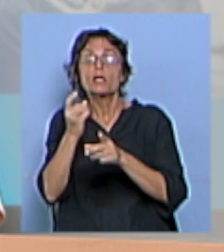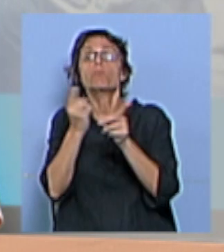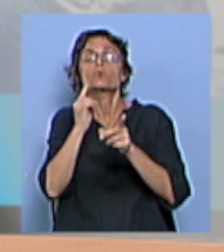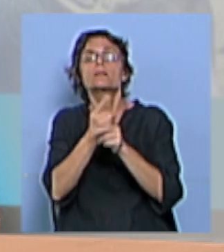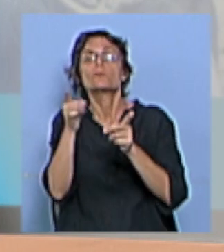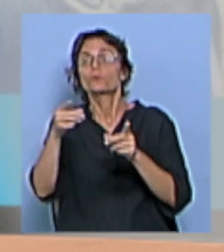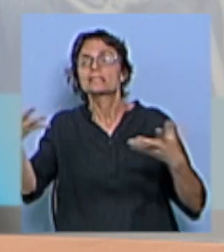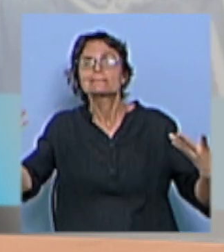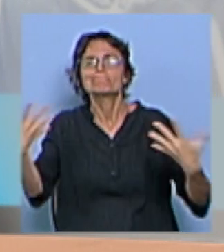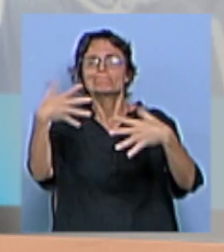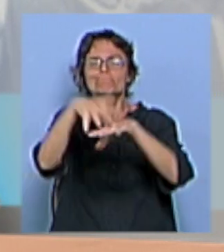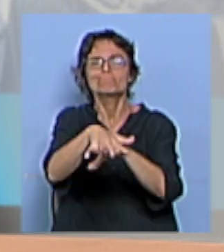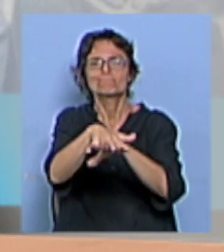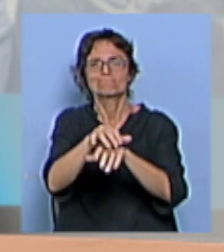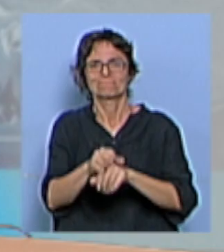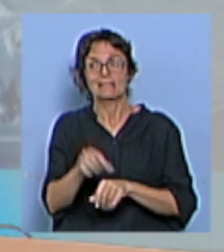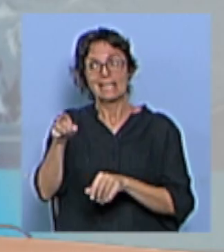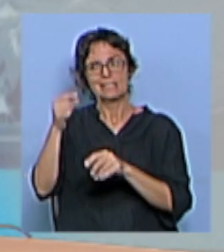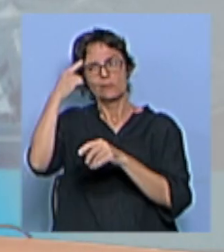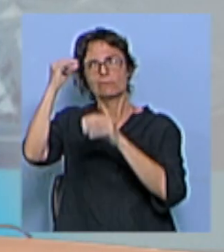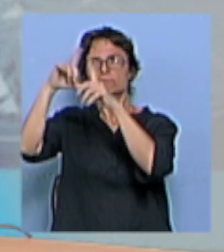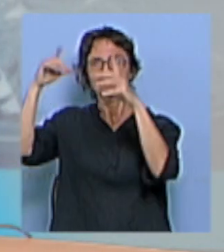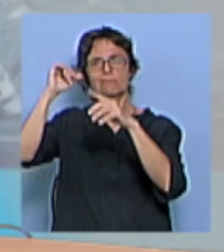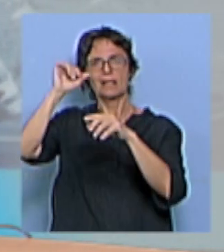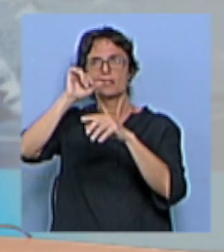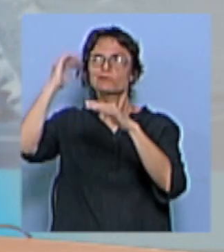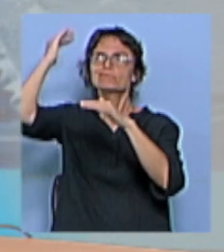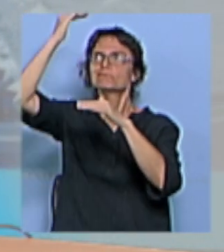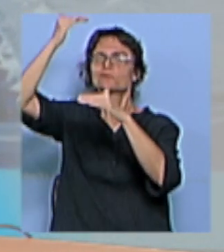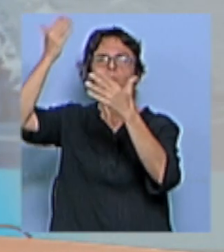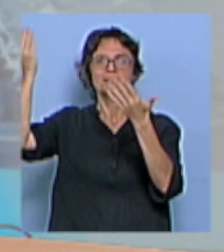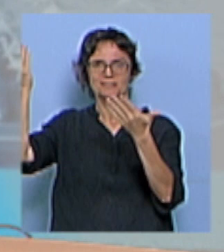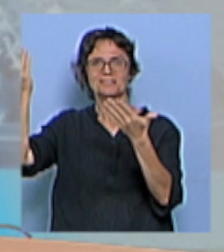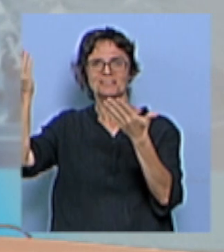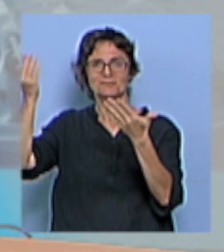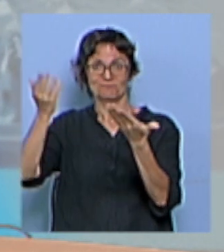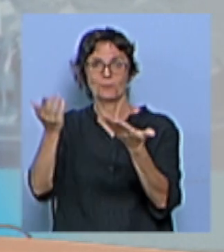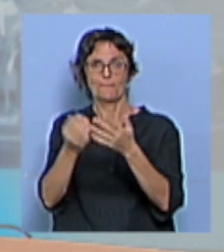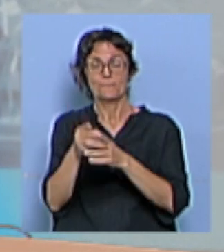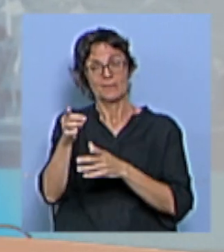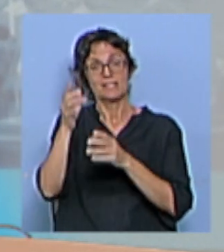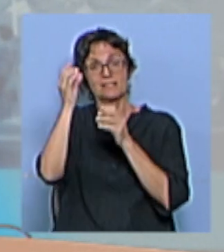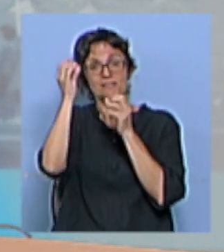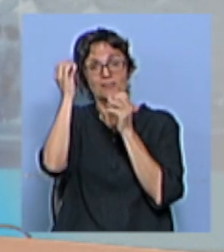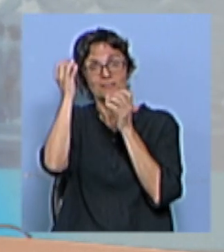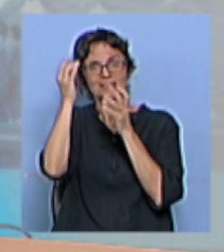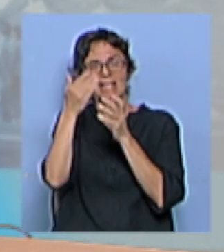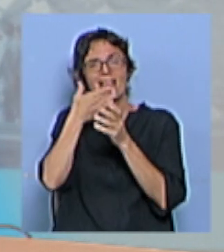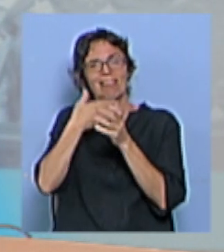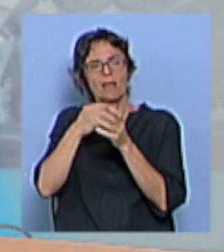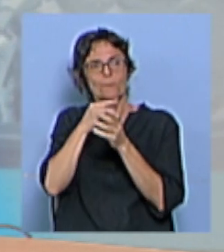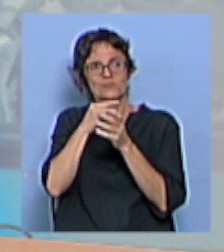digamos assim. Ajuda-nos de alguma forma na busca do sentido não